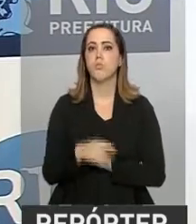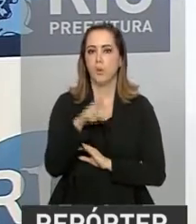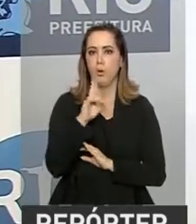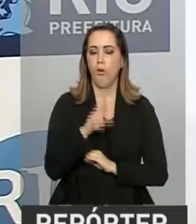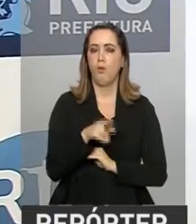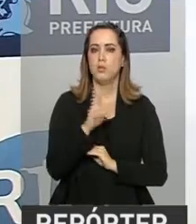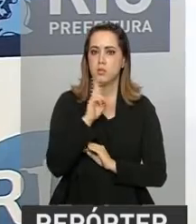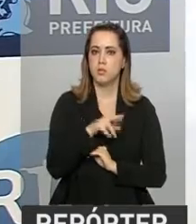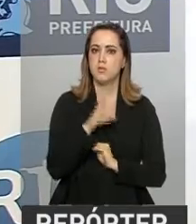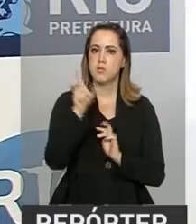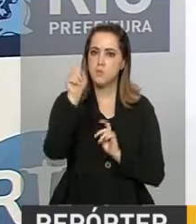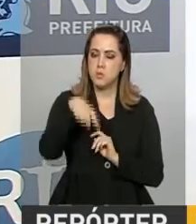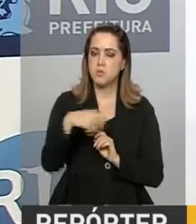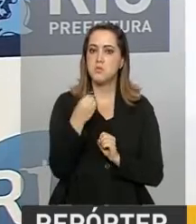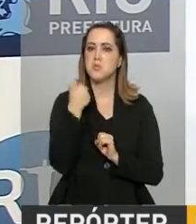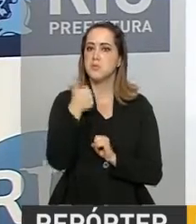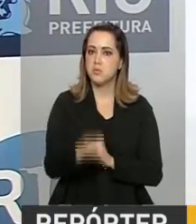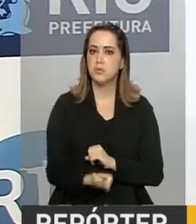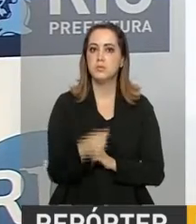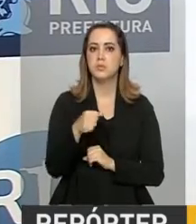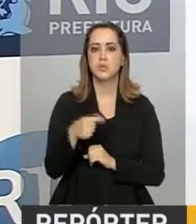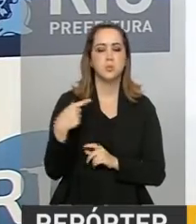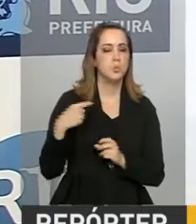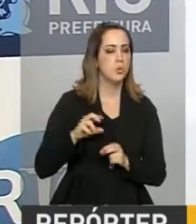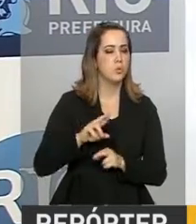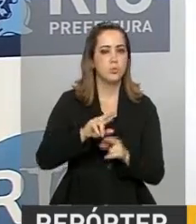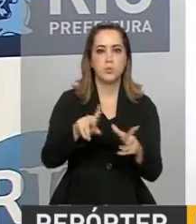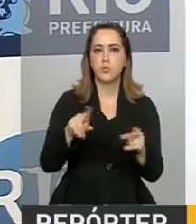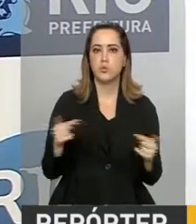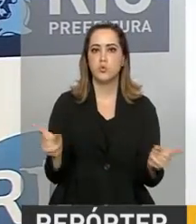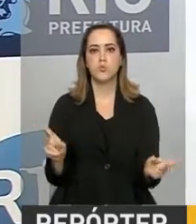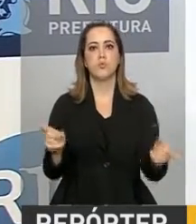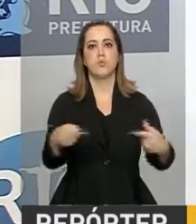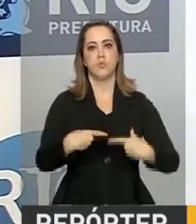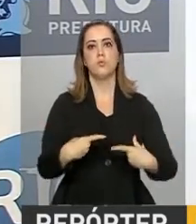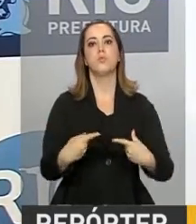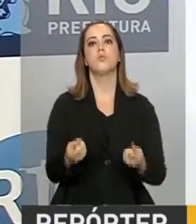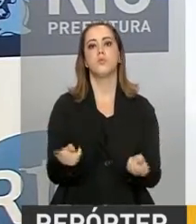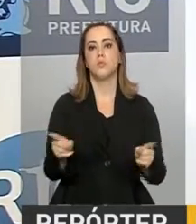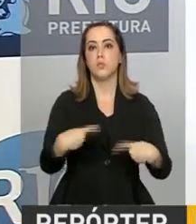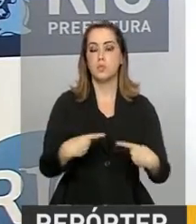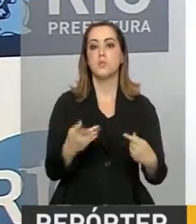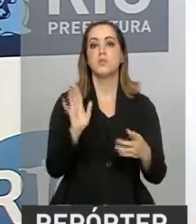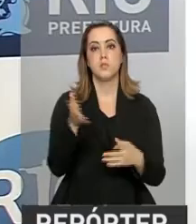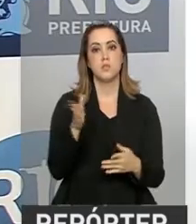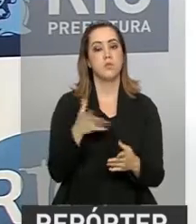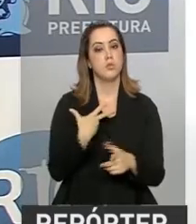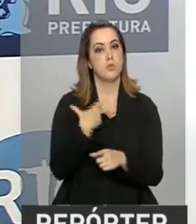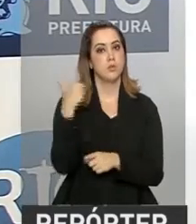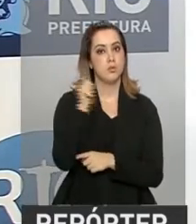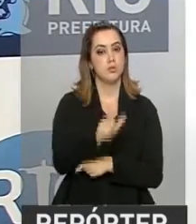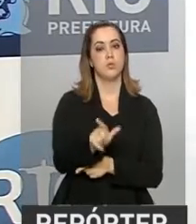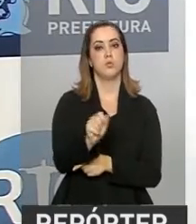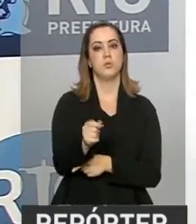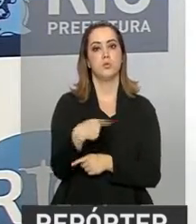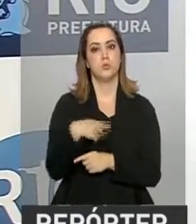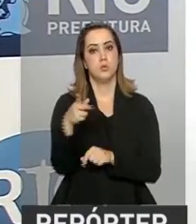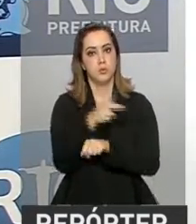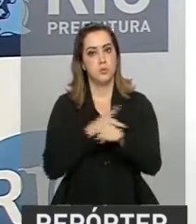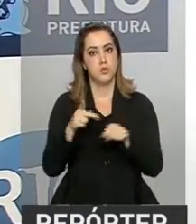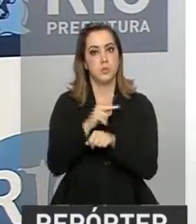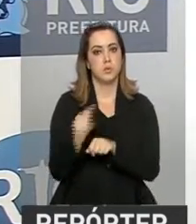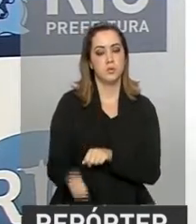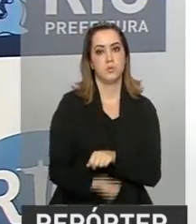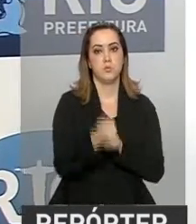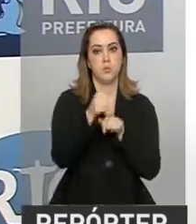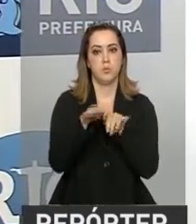muito, foram muitas finais alcançadas, a gente teve uma melhora sensível, o país passou a ser um país mais